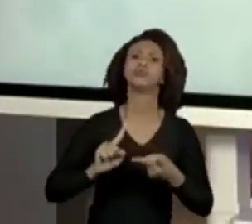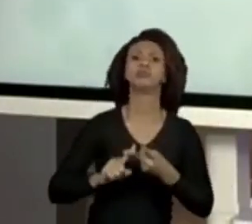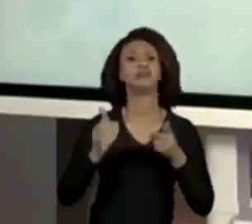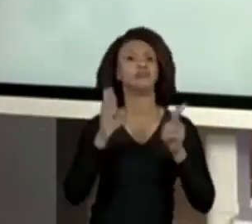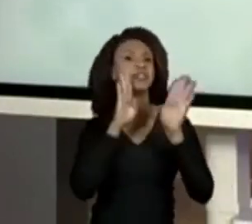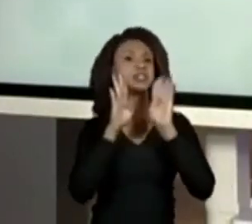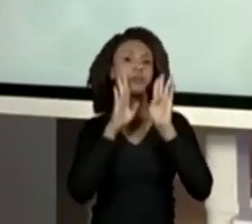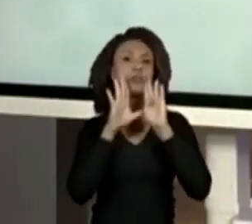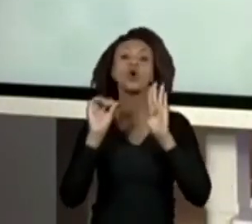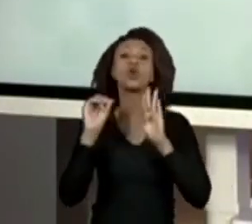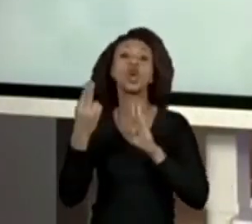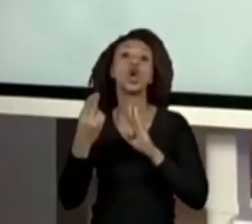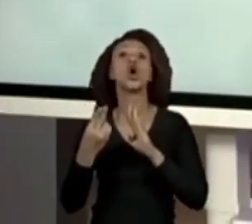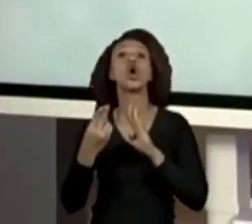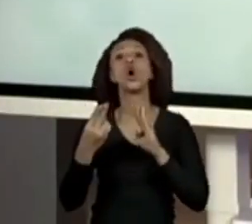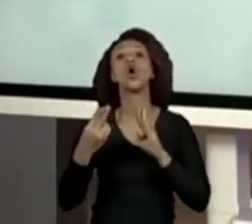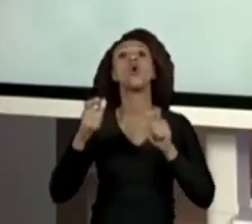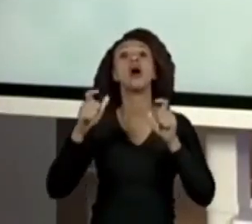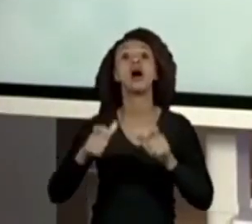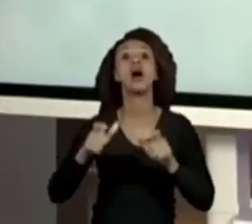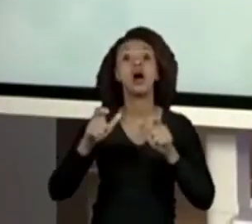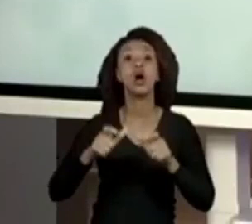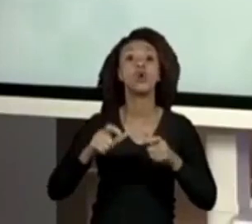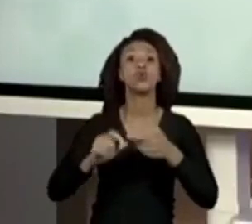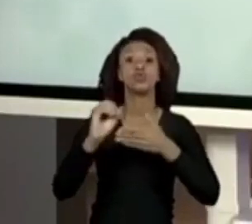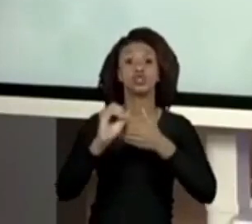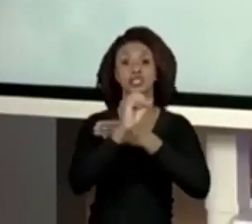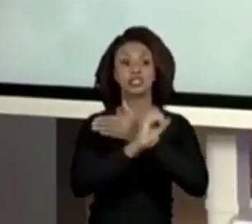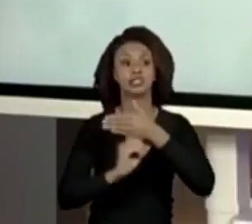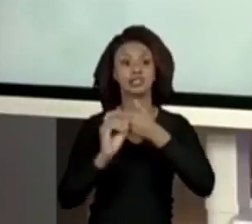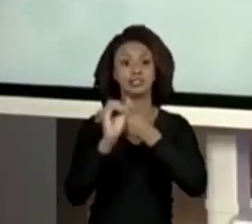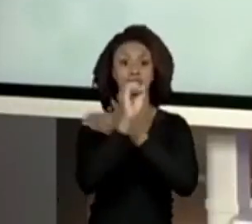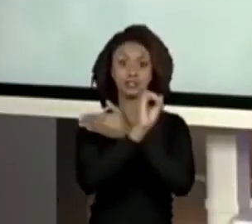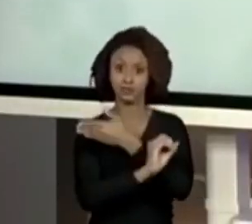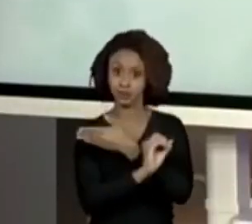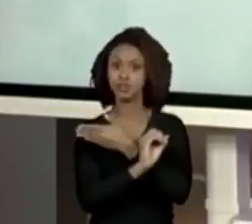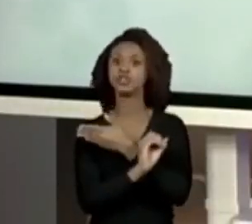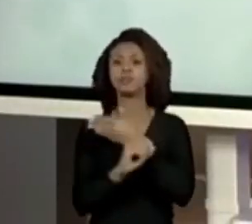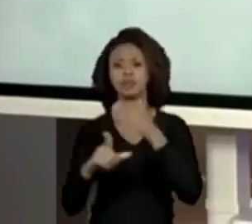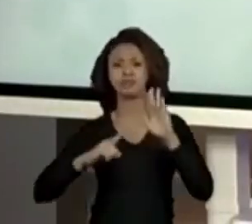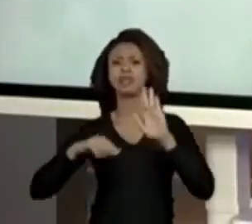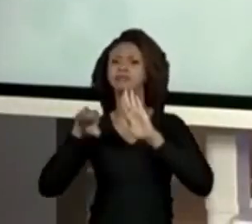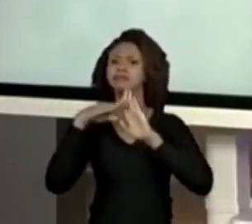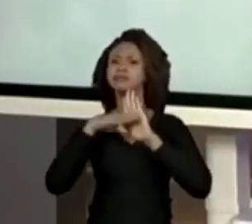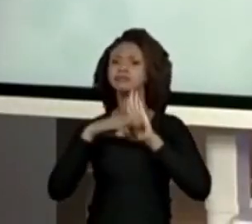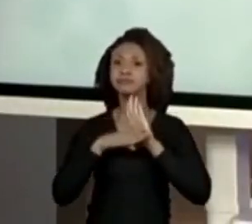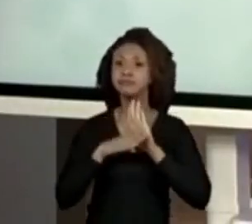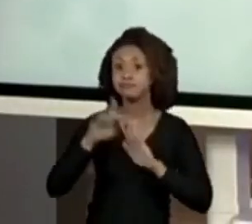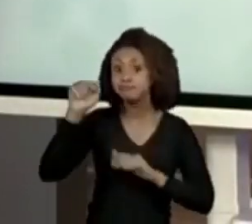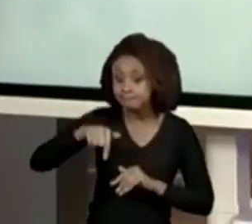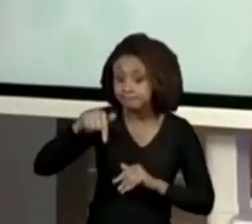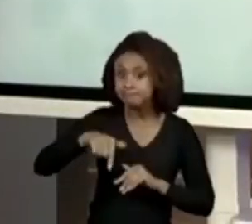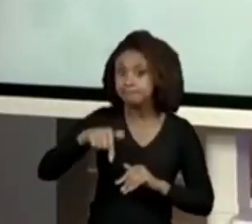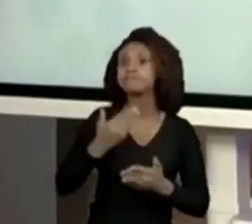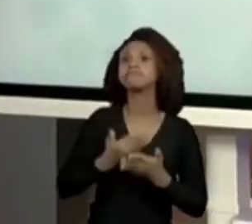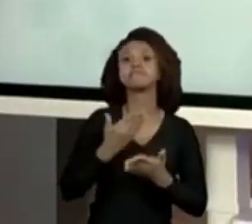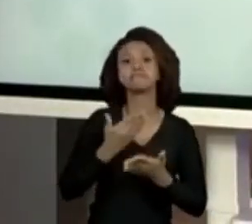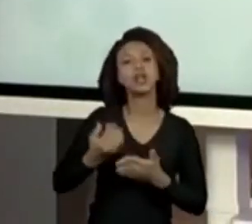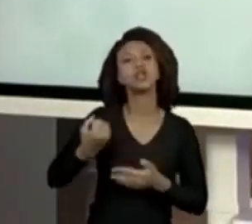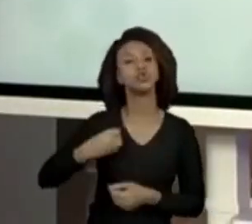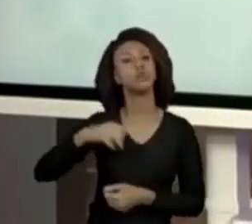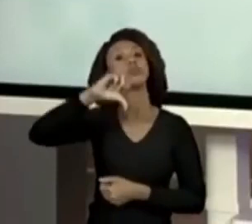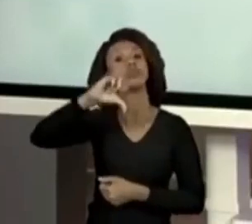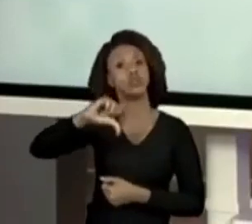no repositório de vídeos do Centro de Mídias, tá bom? Vocês também podem retomar essa aula aqui, que é a aula 9